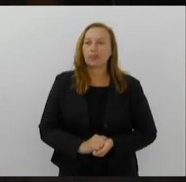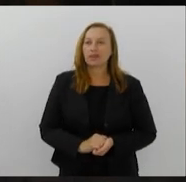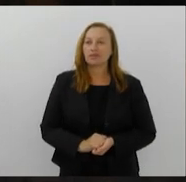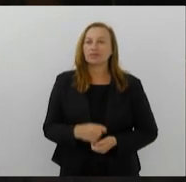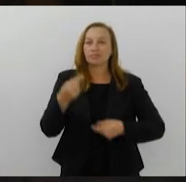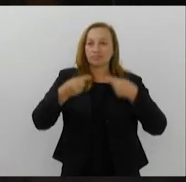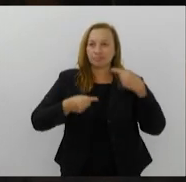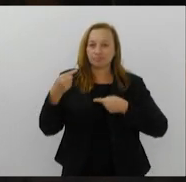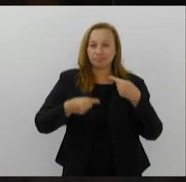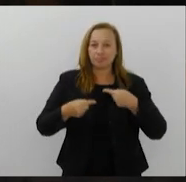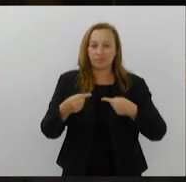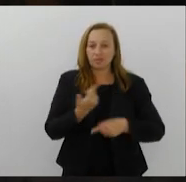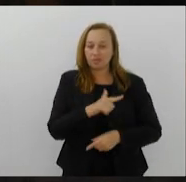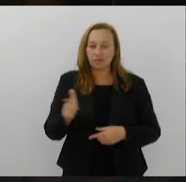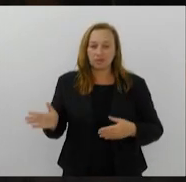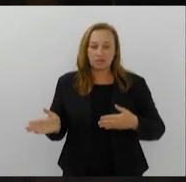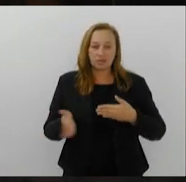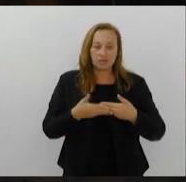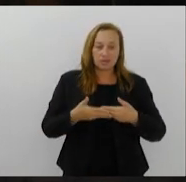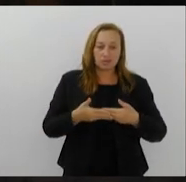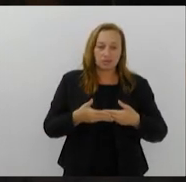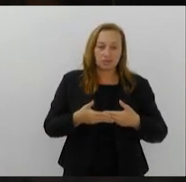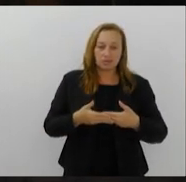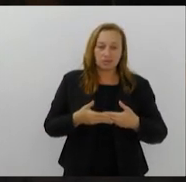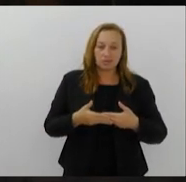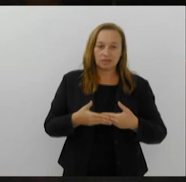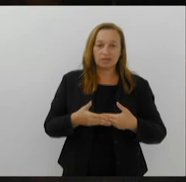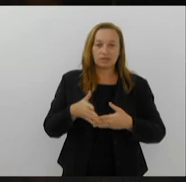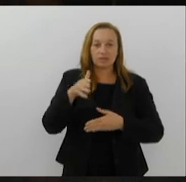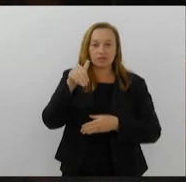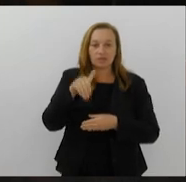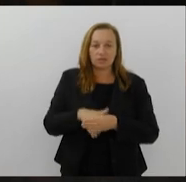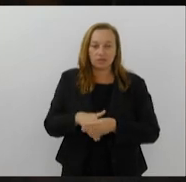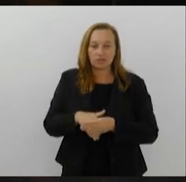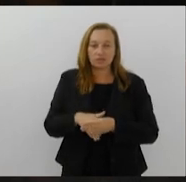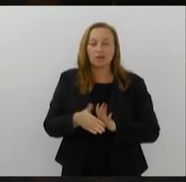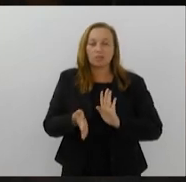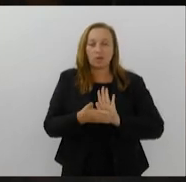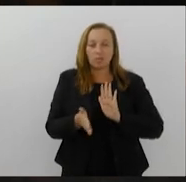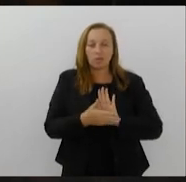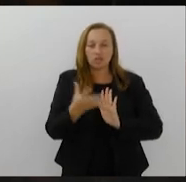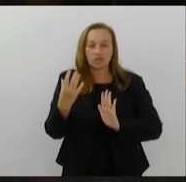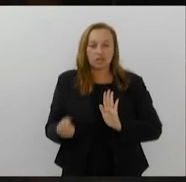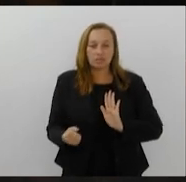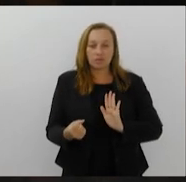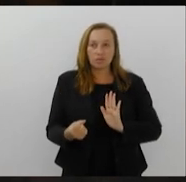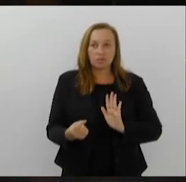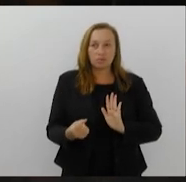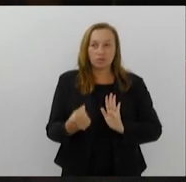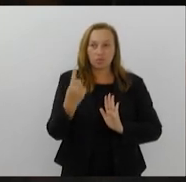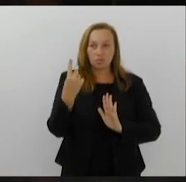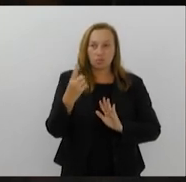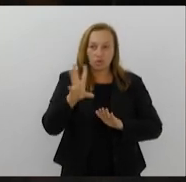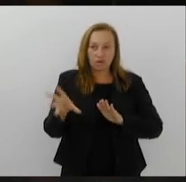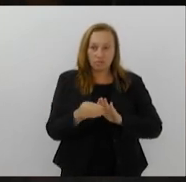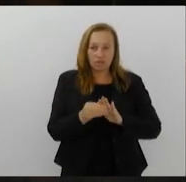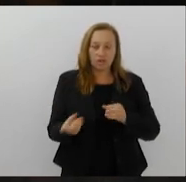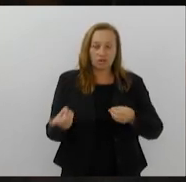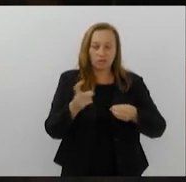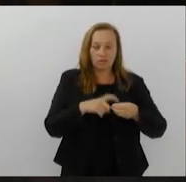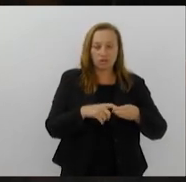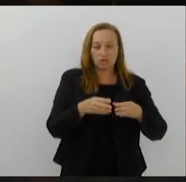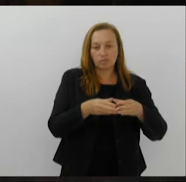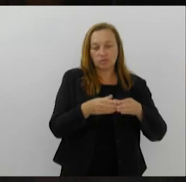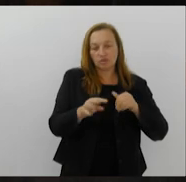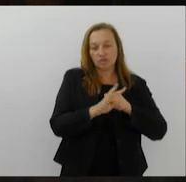Em discussão, não havendo quem queira discutir, encerrada a discussão, a presente proposta recebeu uma emenda e